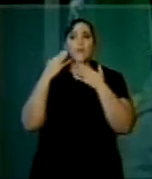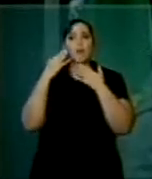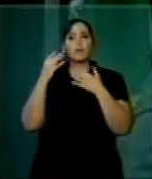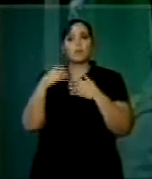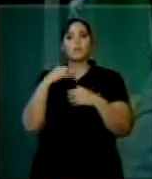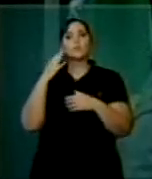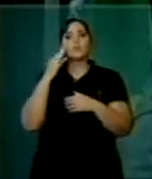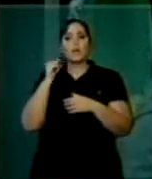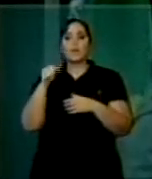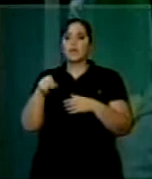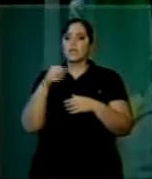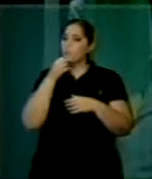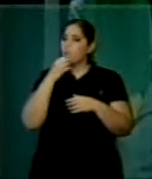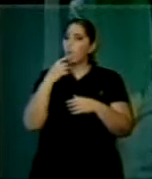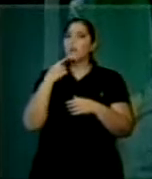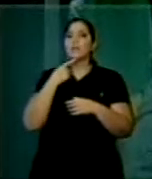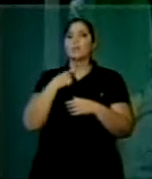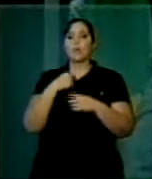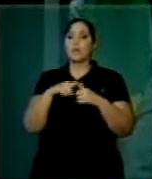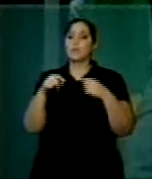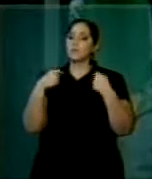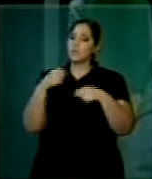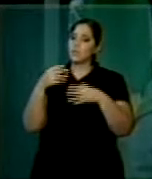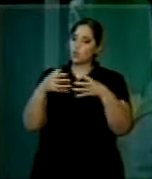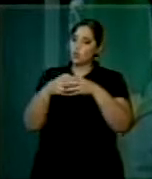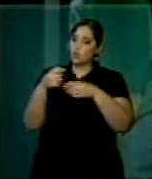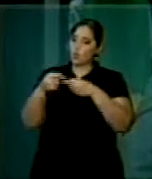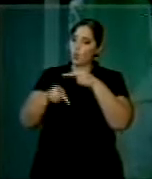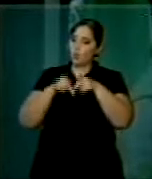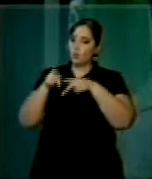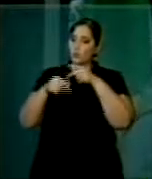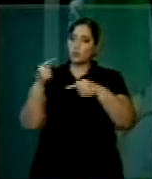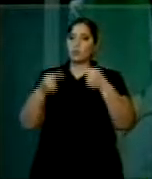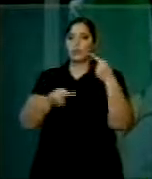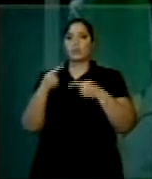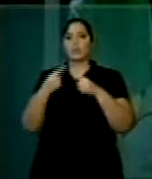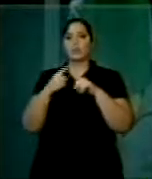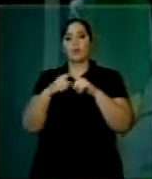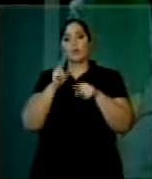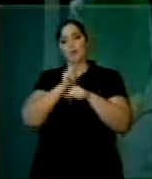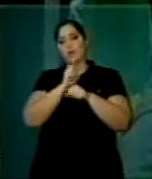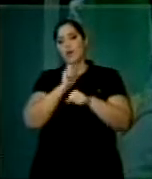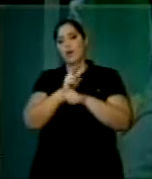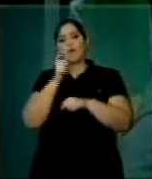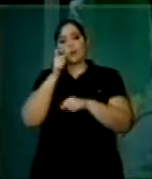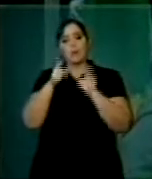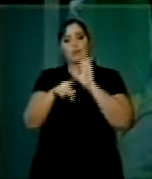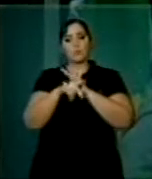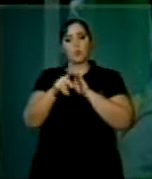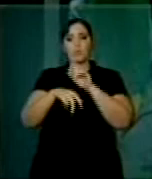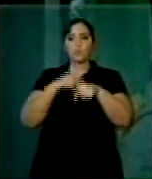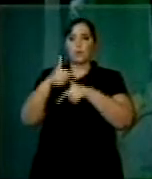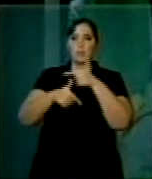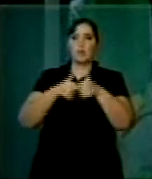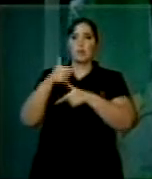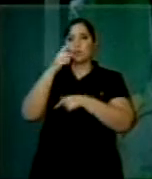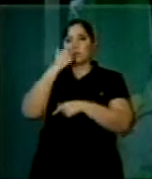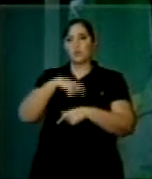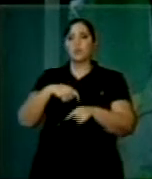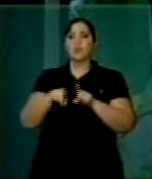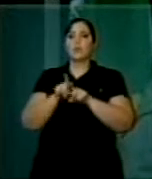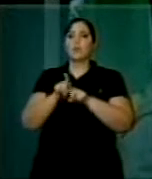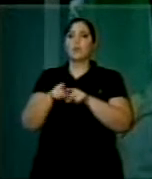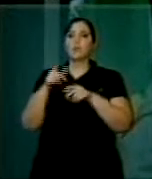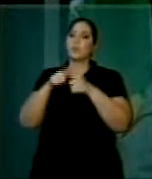boa, mas ela precisa ser discutida com a população, resguardar os interesses dos trabalhadores, as preocupações com as questões regionais,